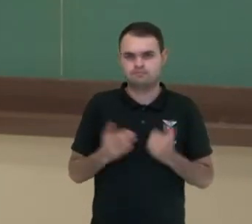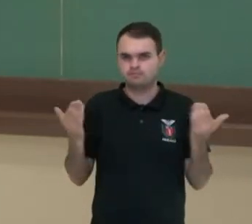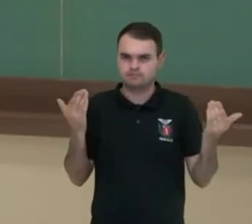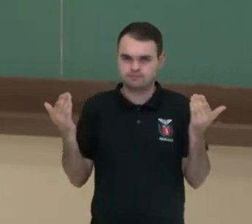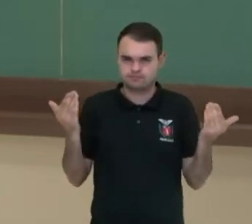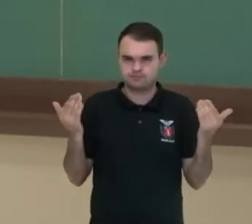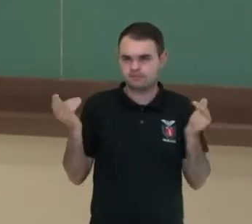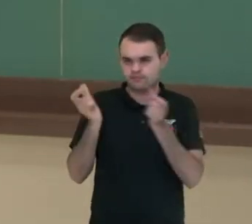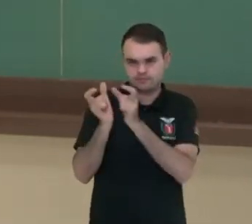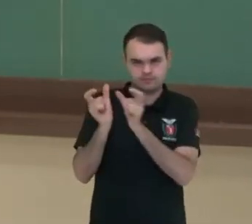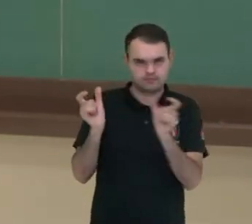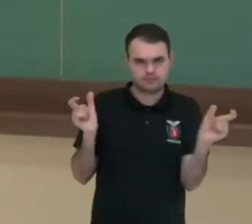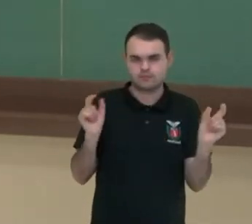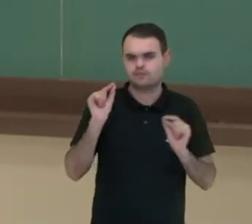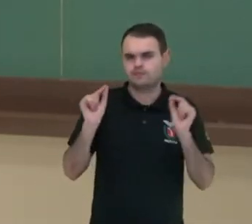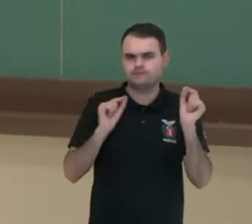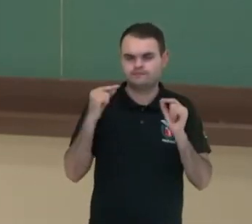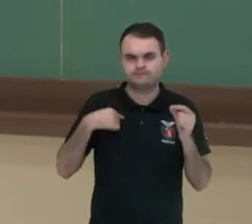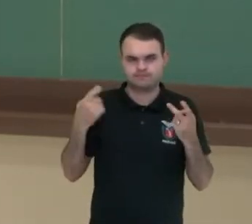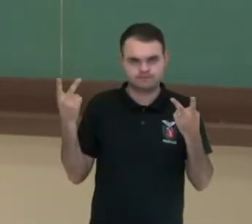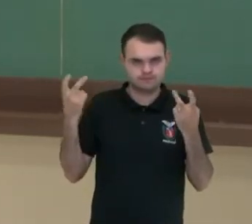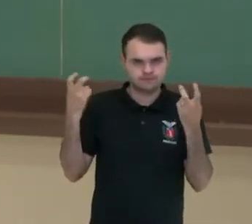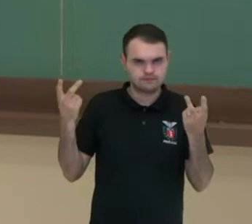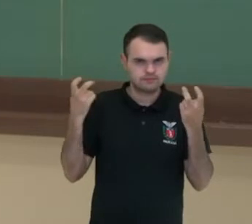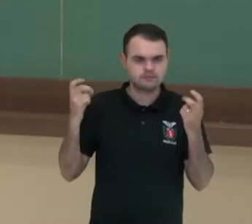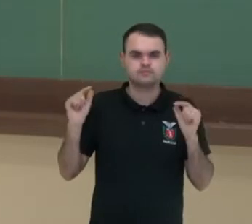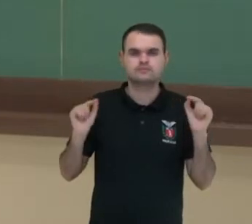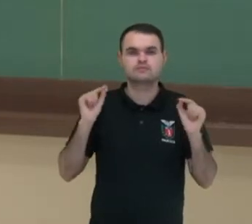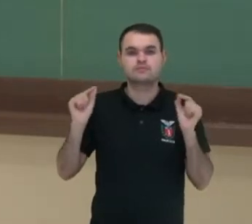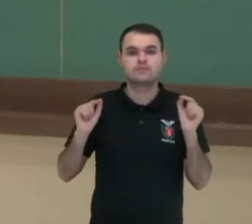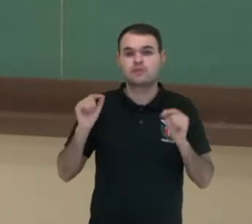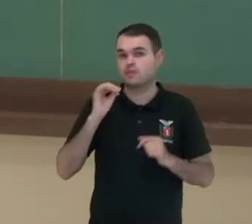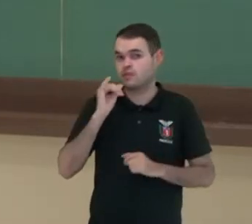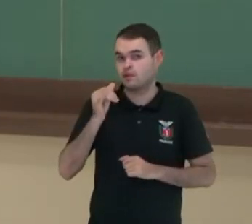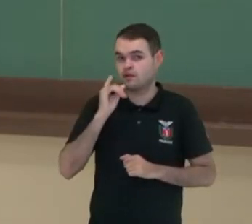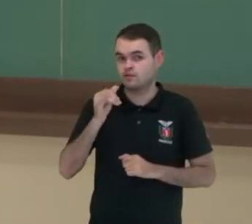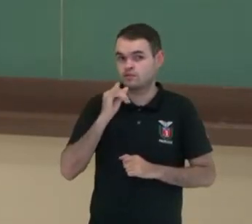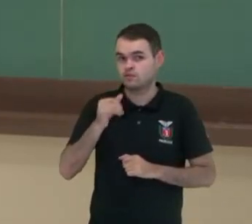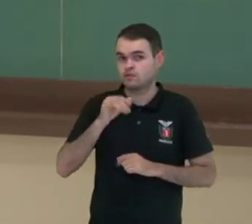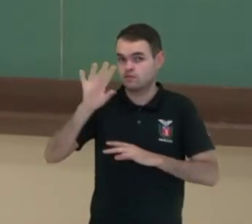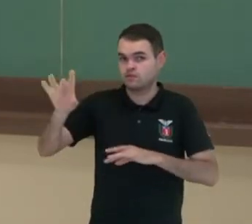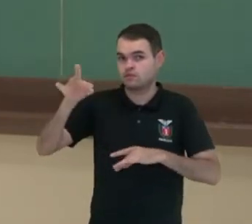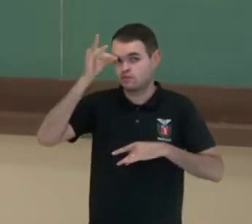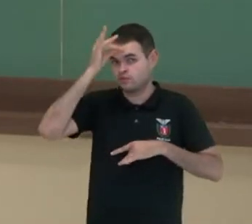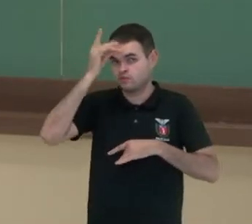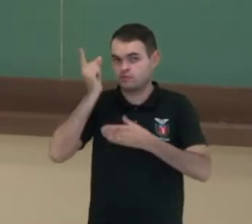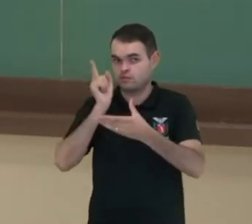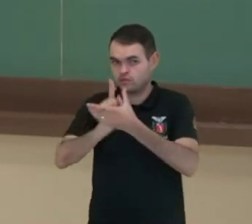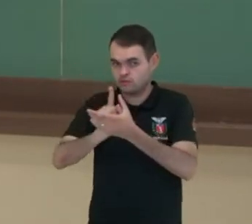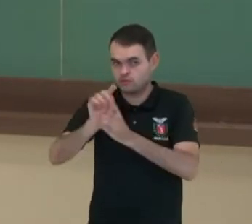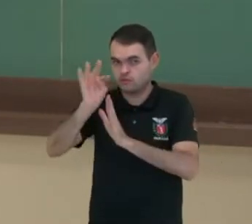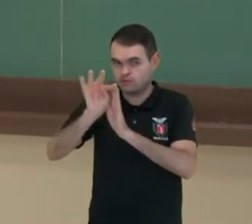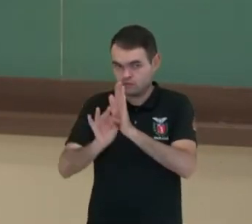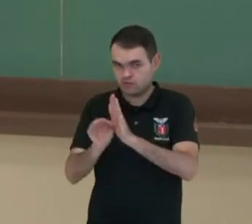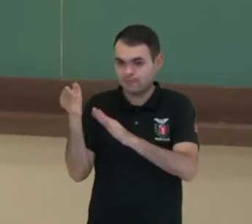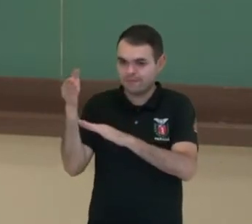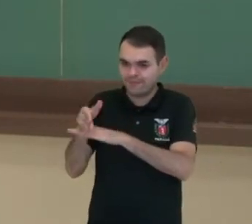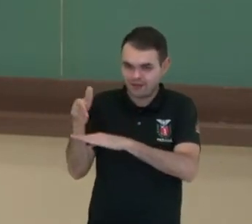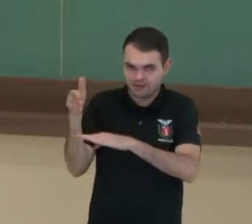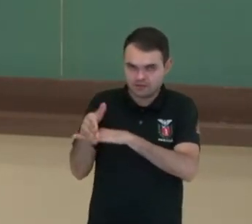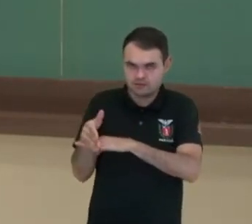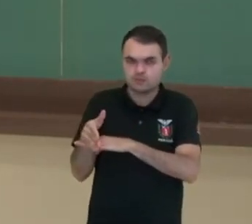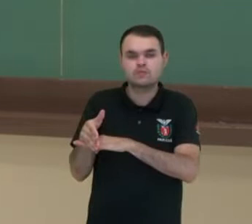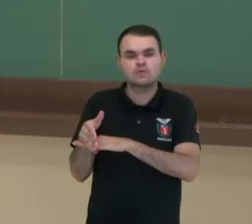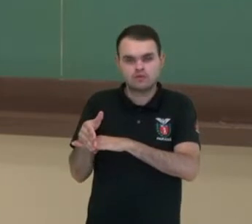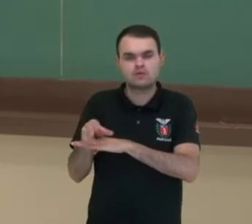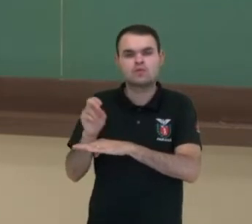as palavras, né? O que eu devo observar? Se esse narrador ele se coloca dentro do texto, como alguém que participa dos